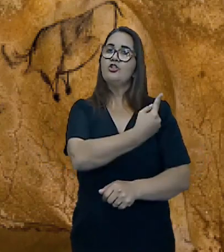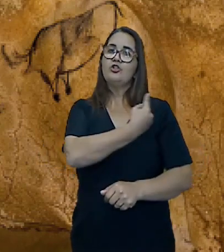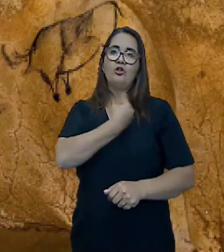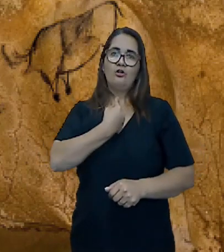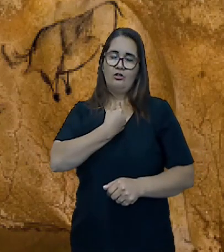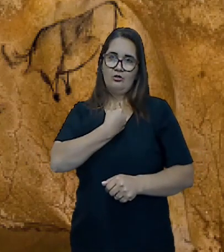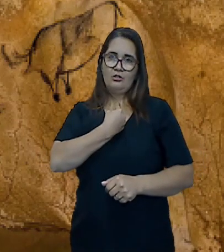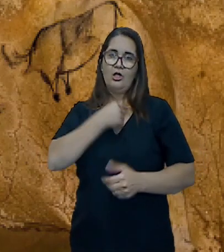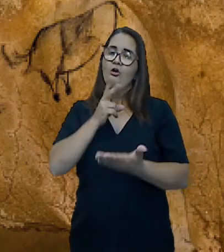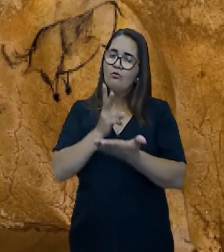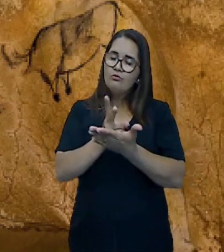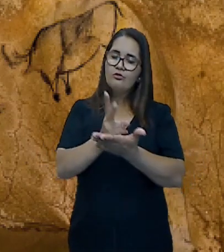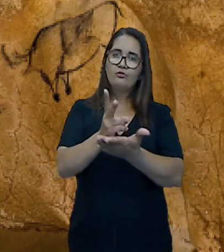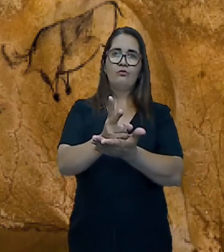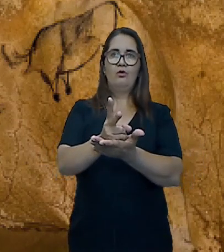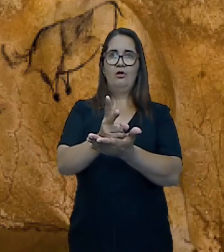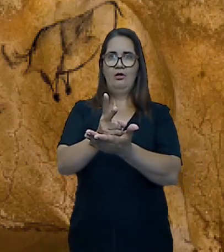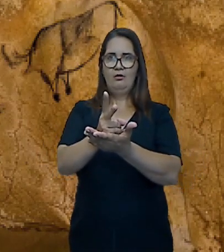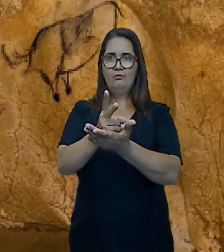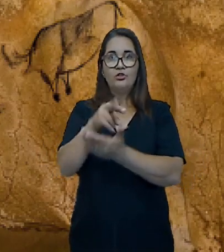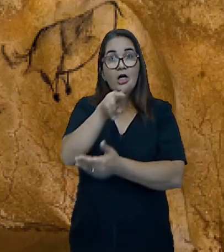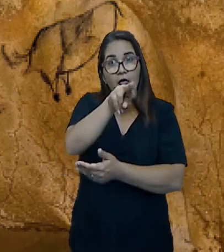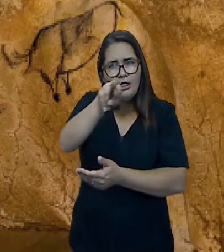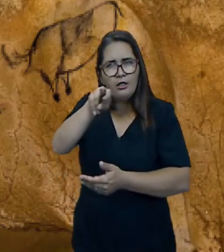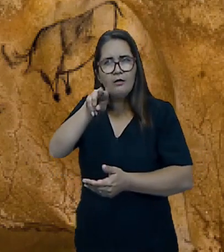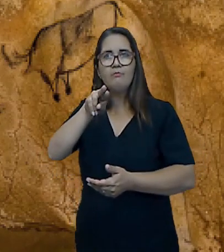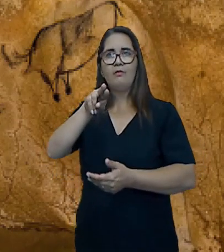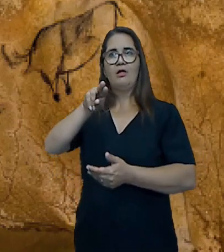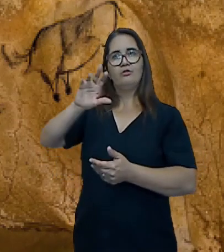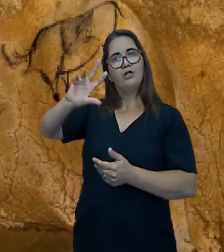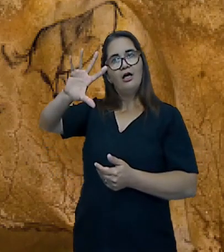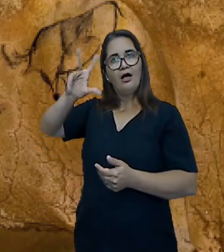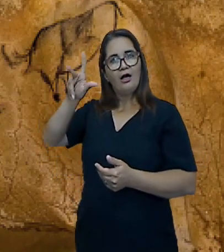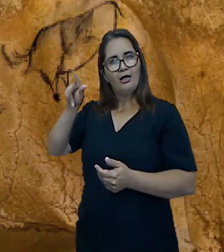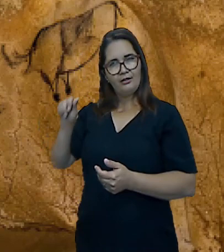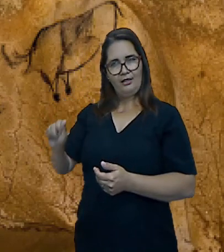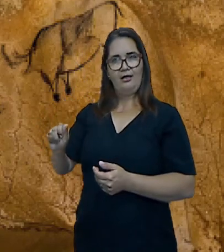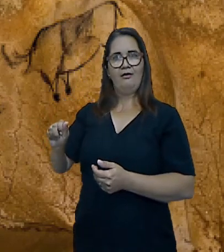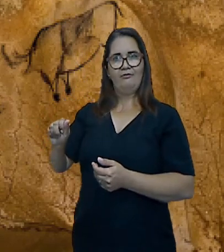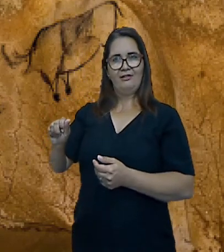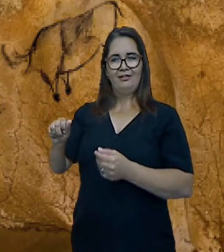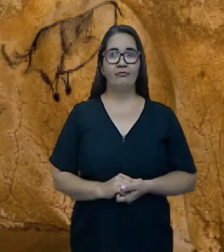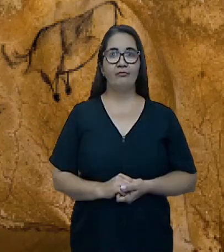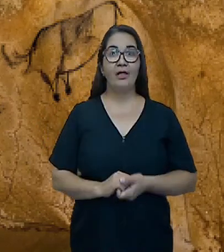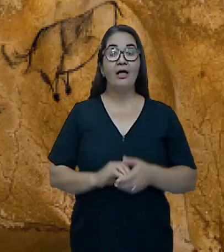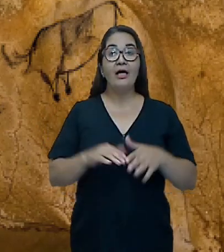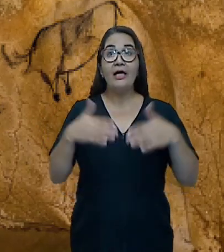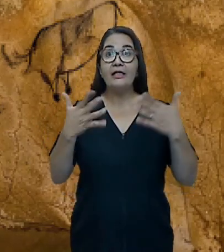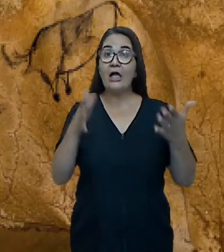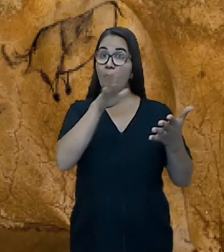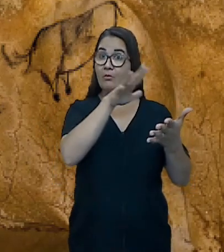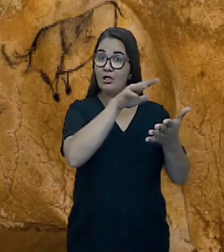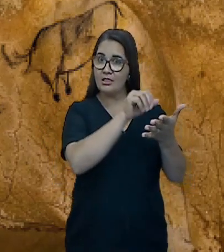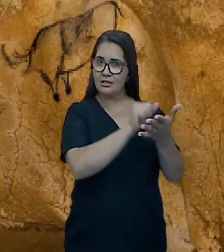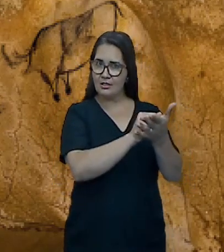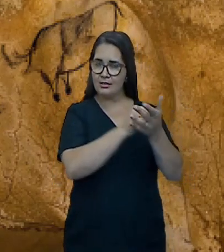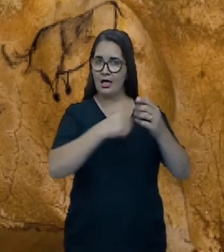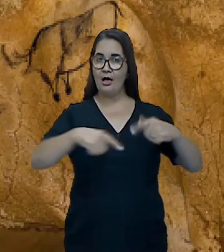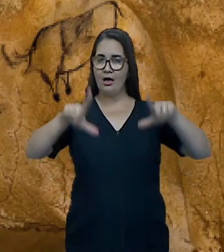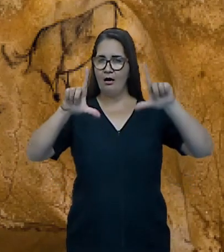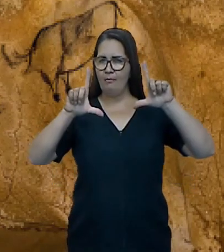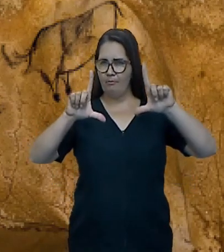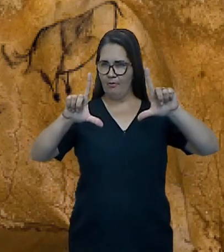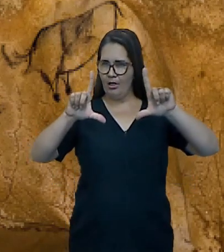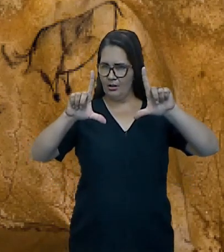Vamos abraçar o nosso continente e os nossos irmãos. Bom, e para acessar